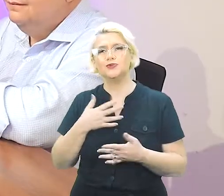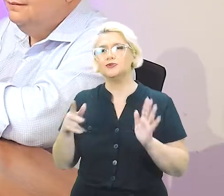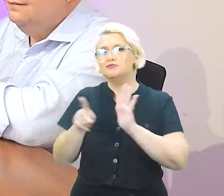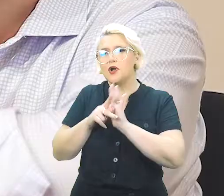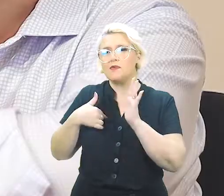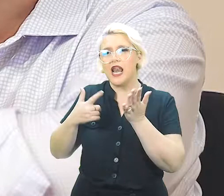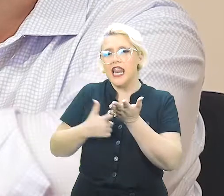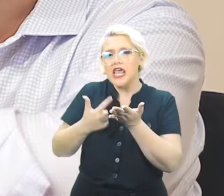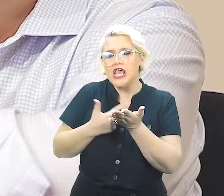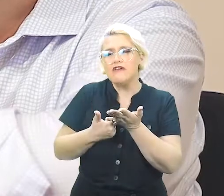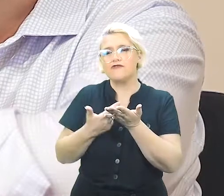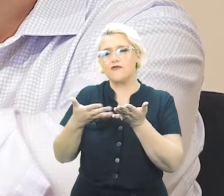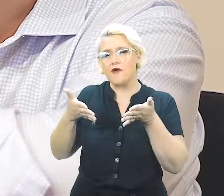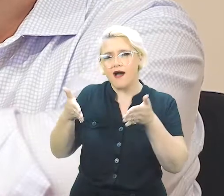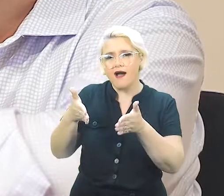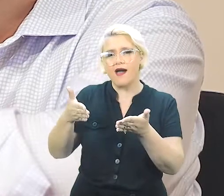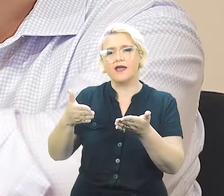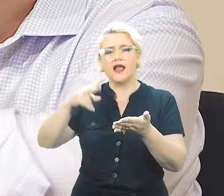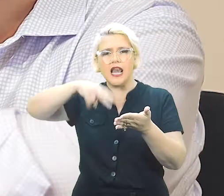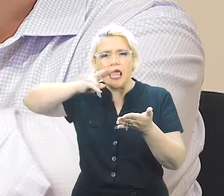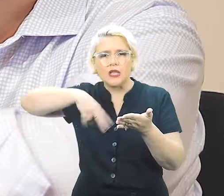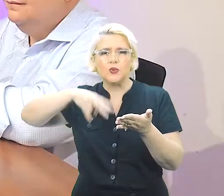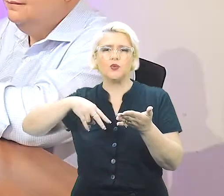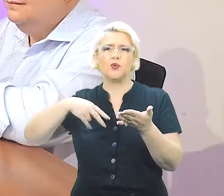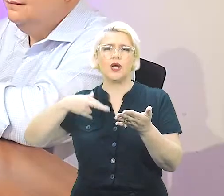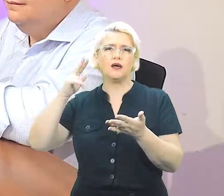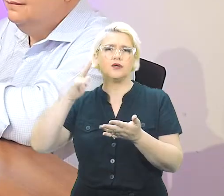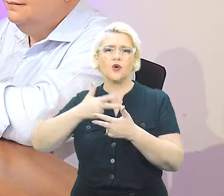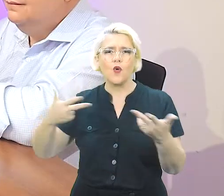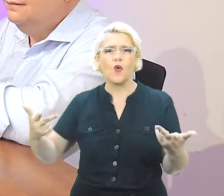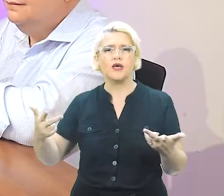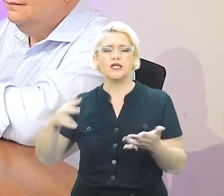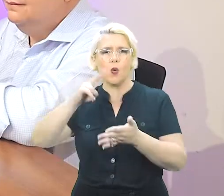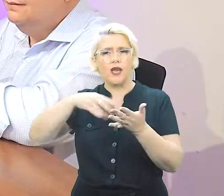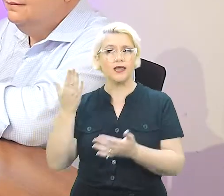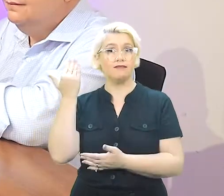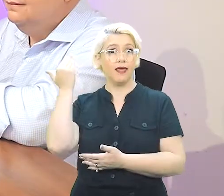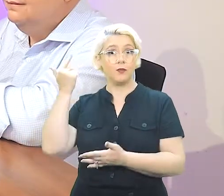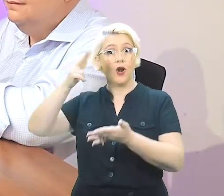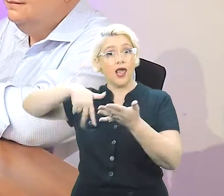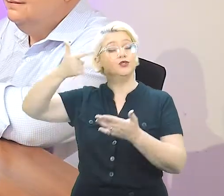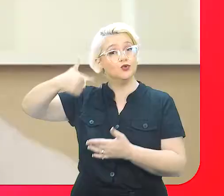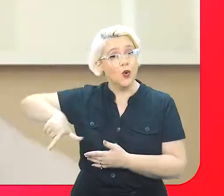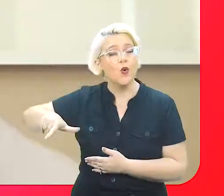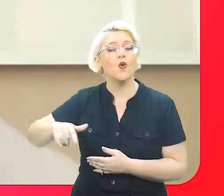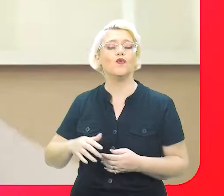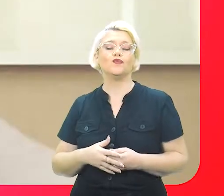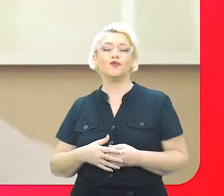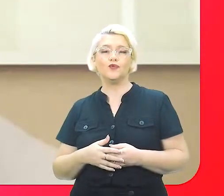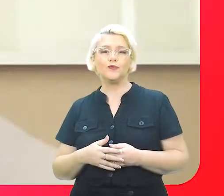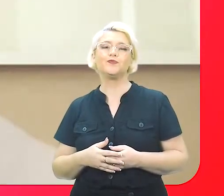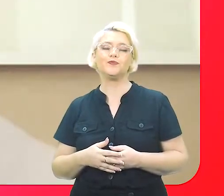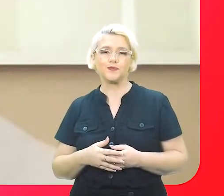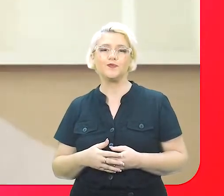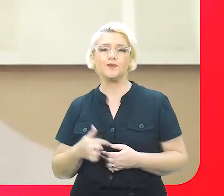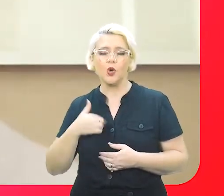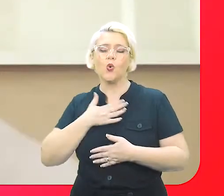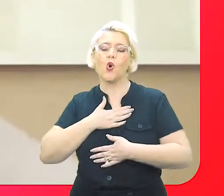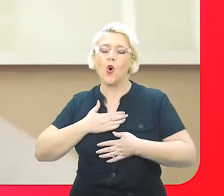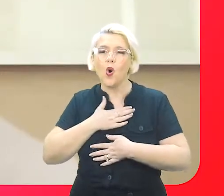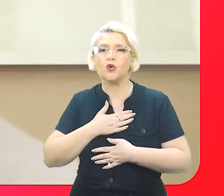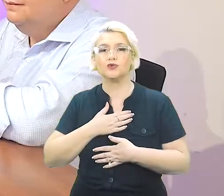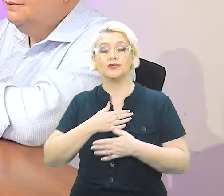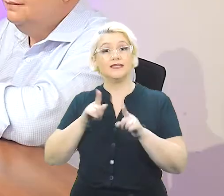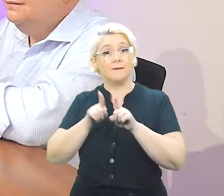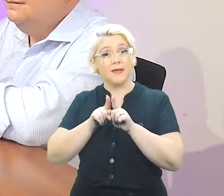meus livros, de rever coisas que eu li há um tempo. Eu gosto